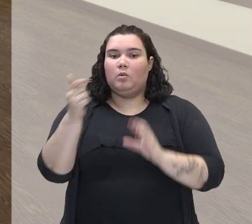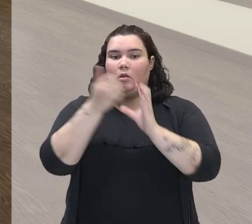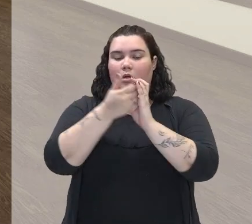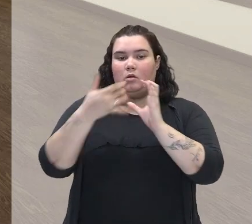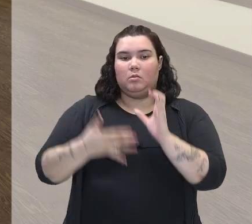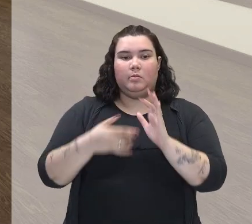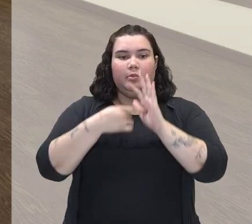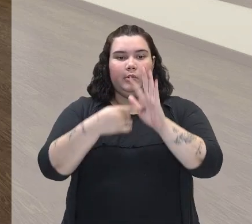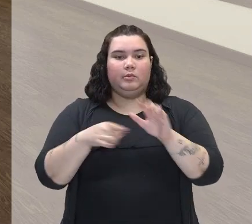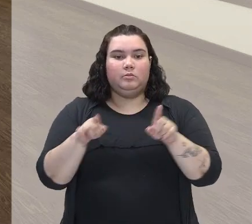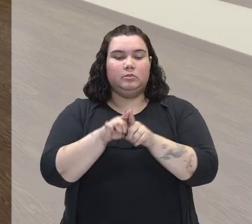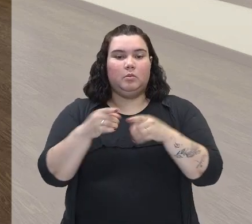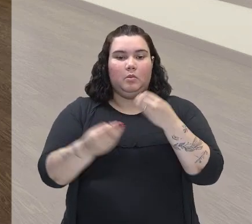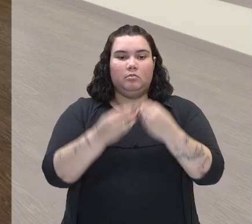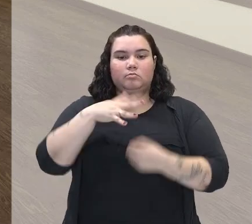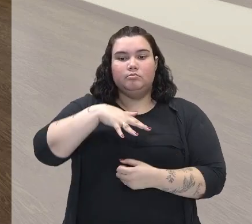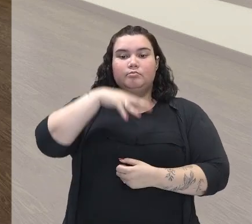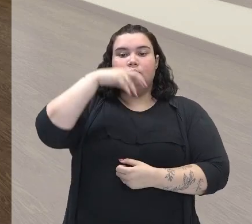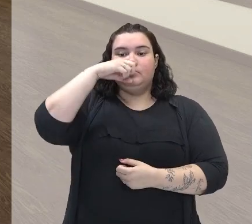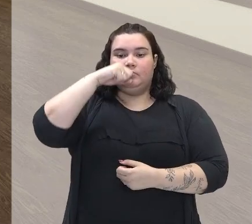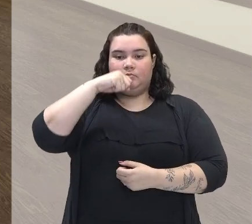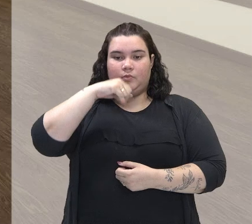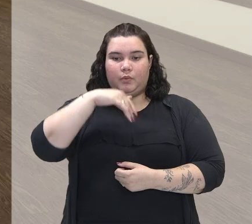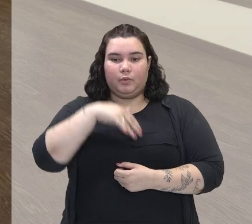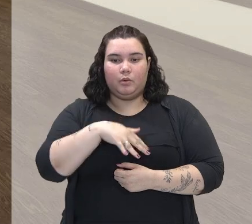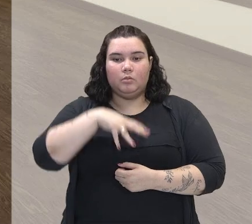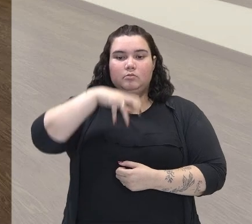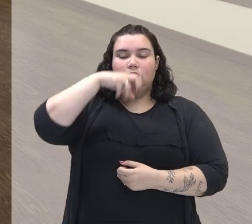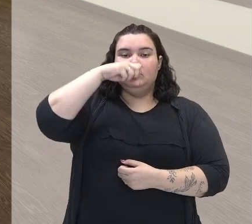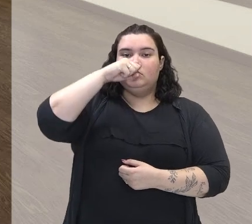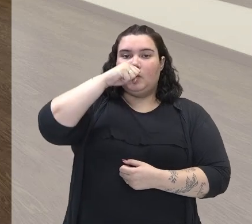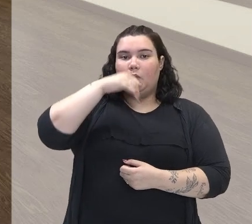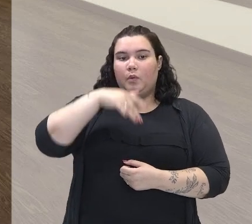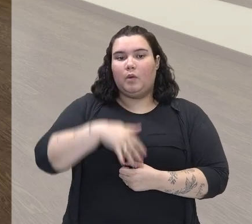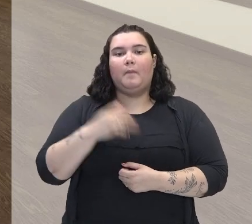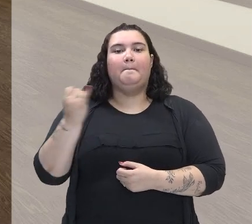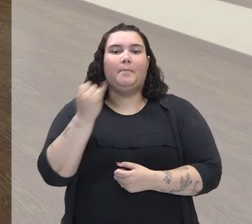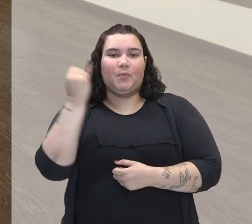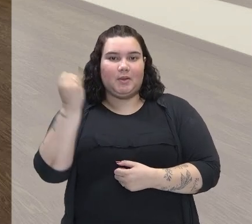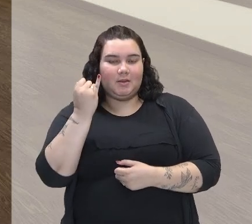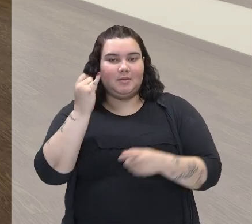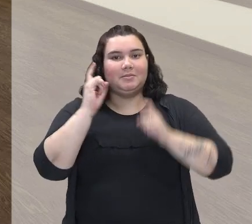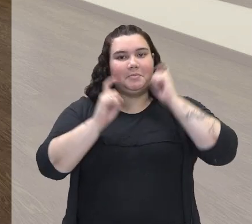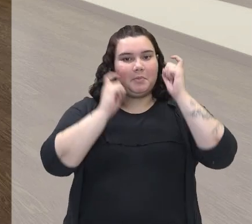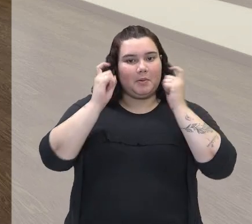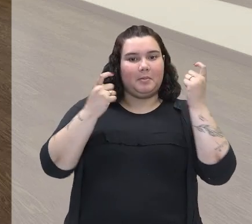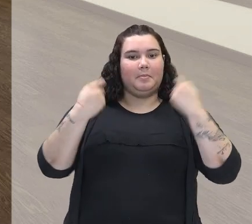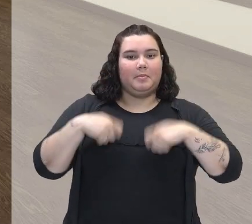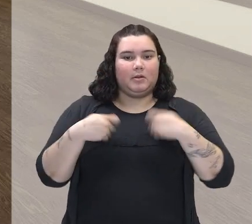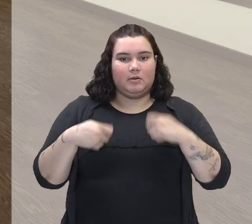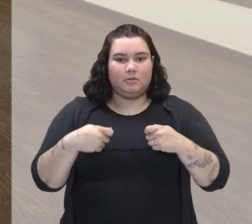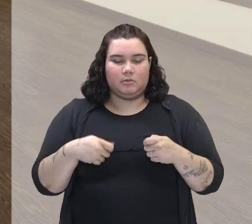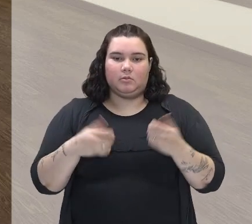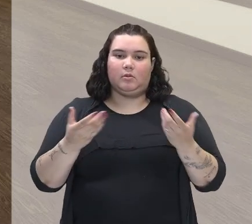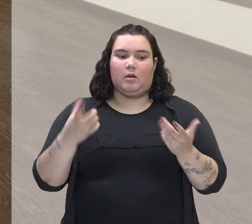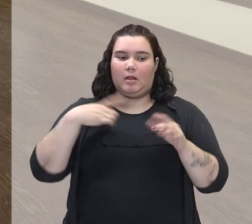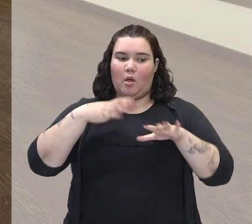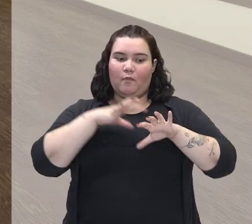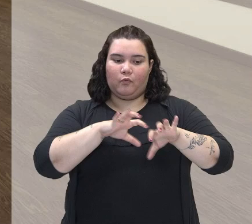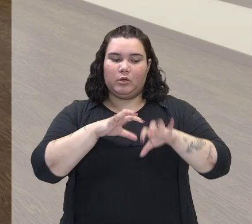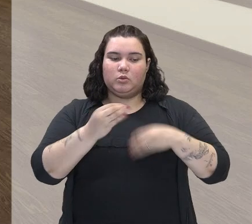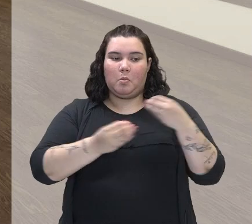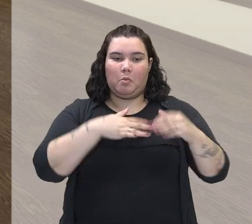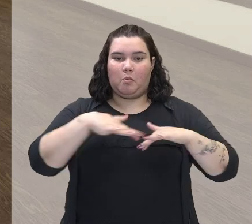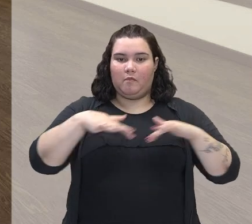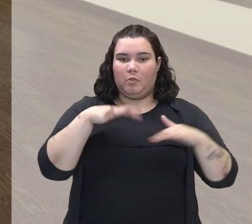temos também é a respiração como elemento fundamental. A preocupação com a respiração, porque ela vai influenciar na